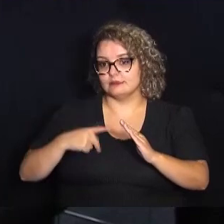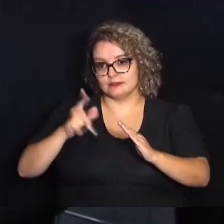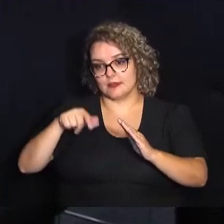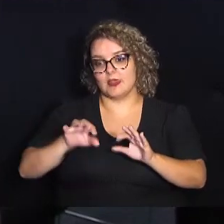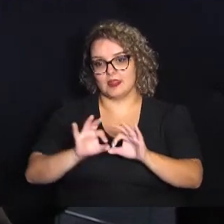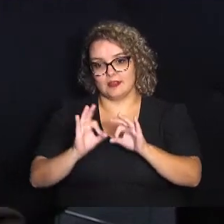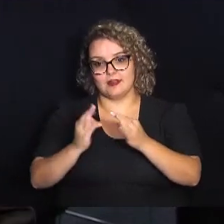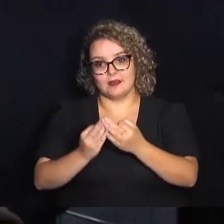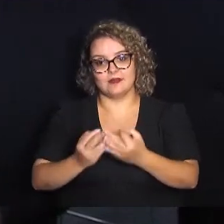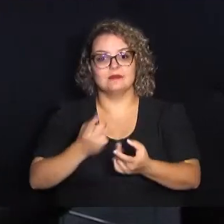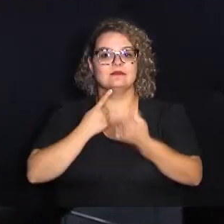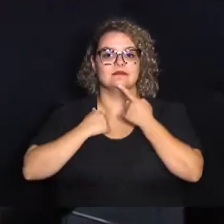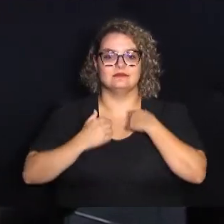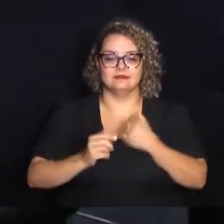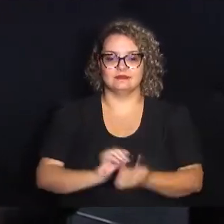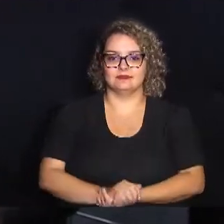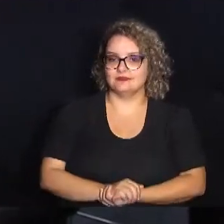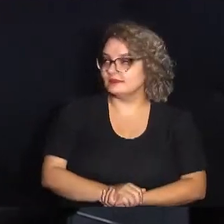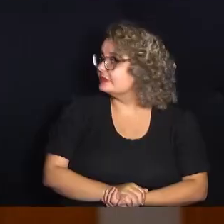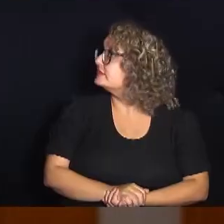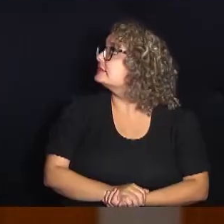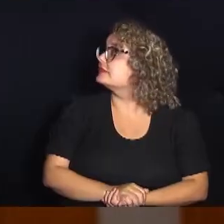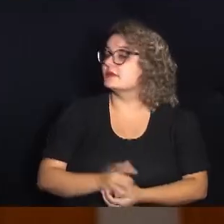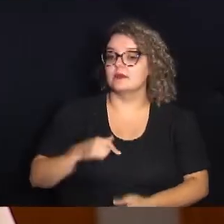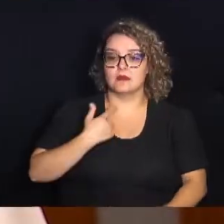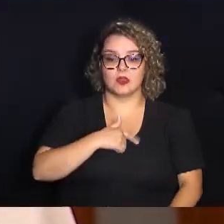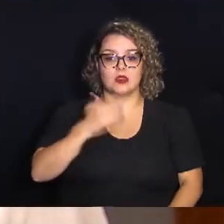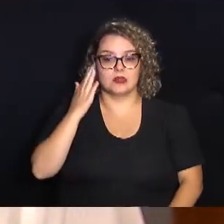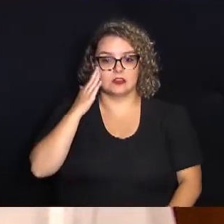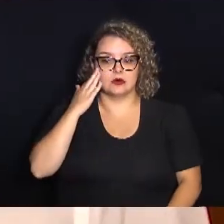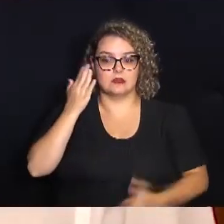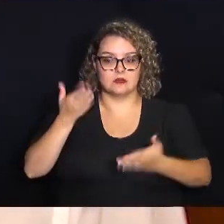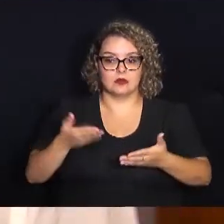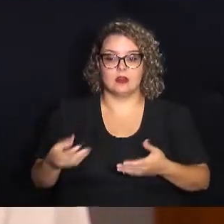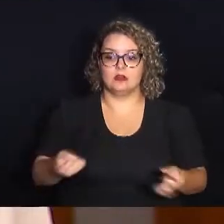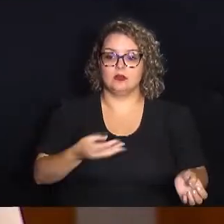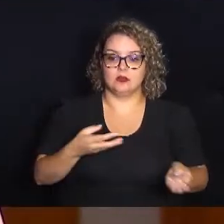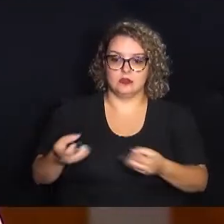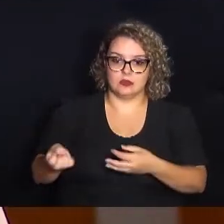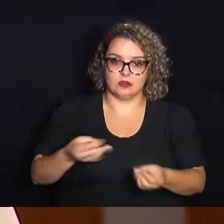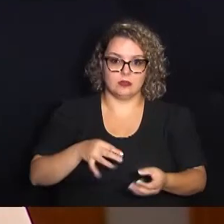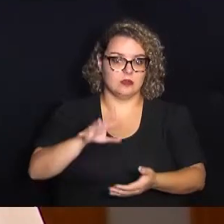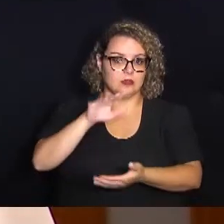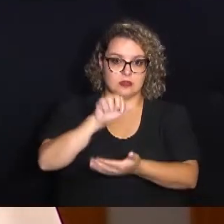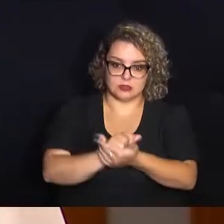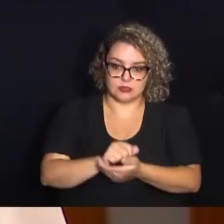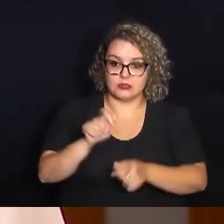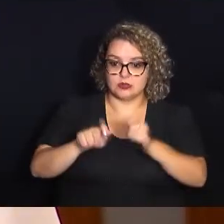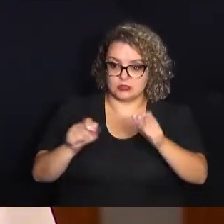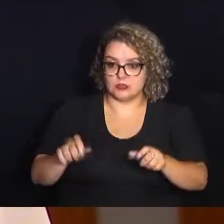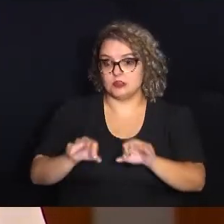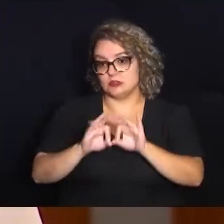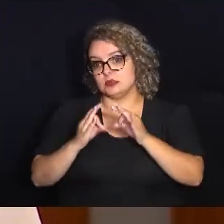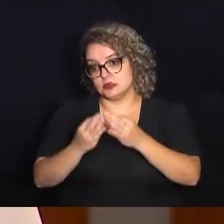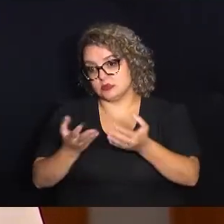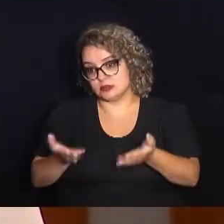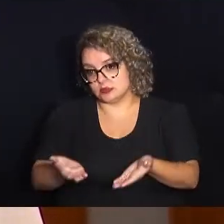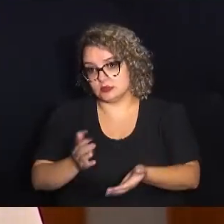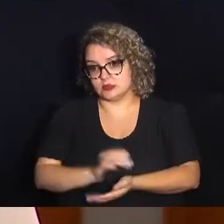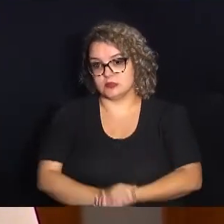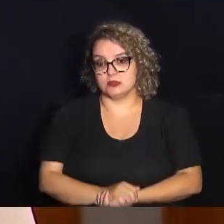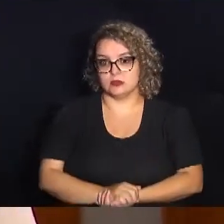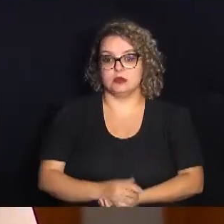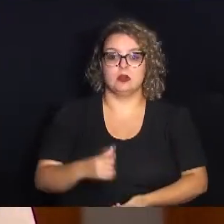casa própria é o que essas famílias desejam nós sabemos aqui hoje que foi atualizado a questão dos cadastros das pessoas das